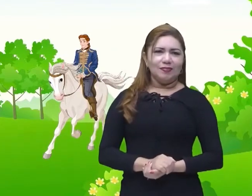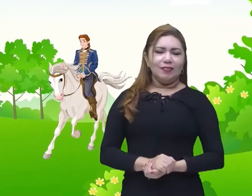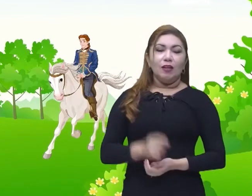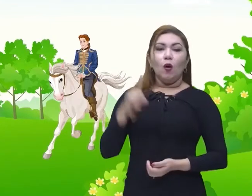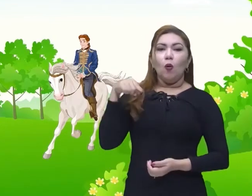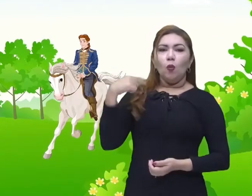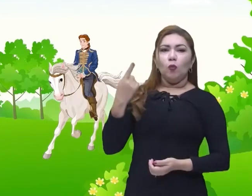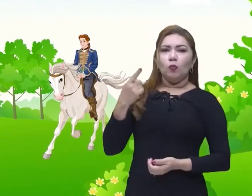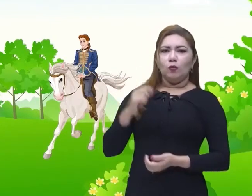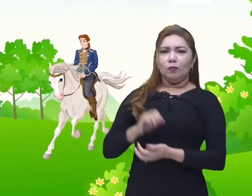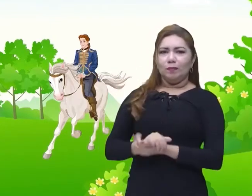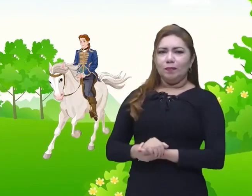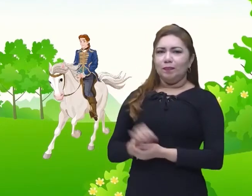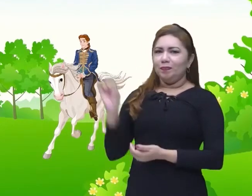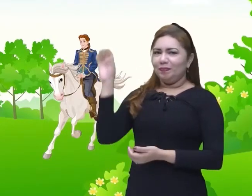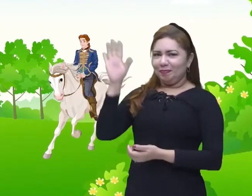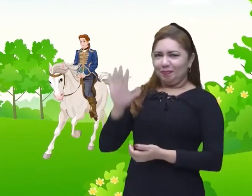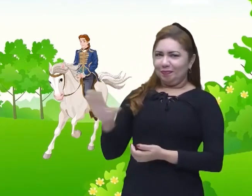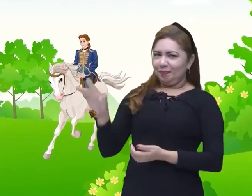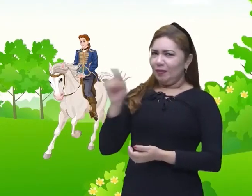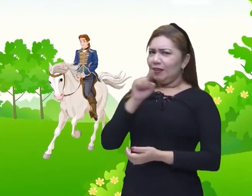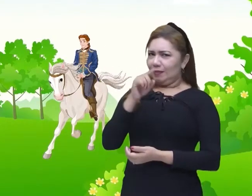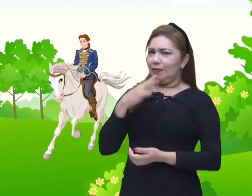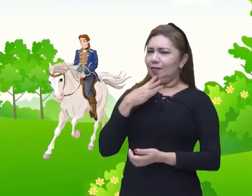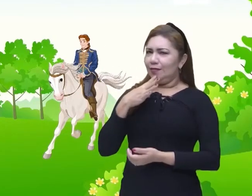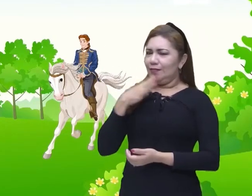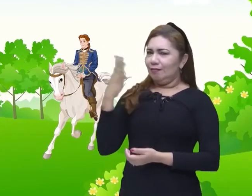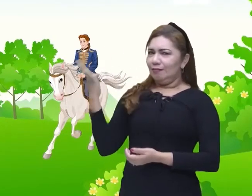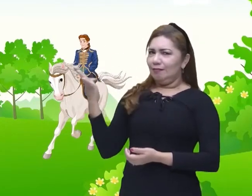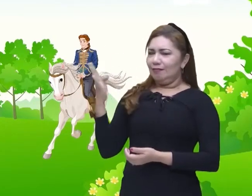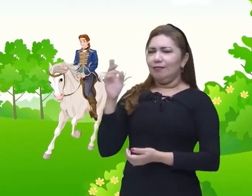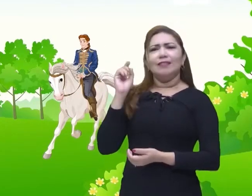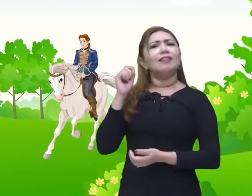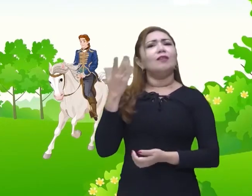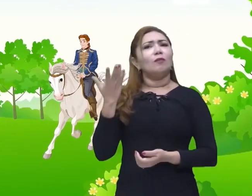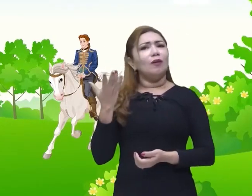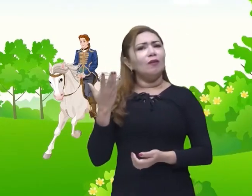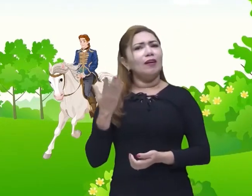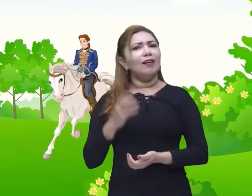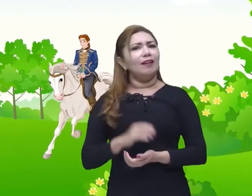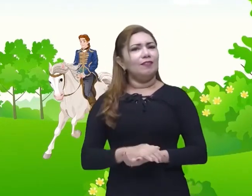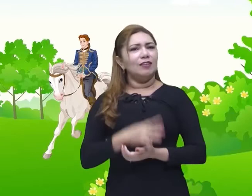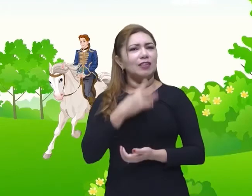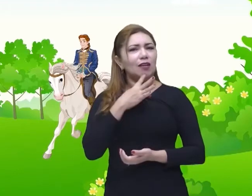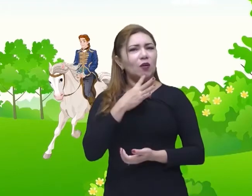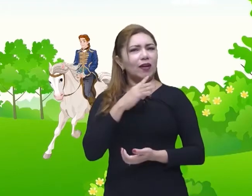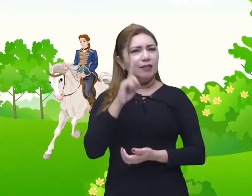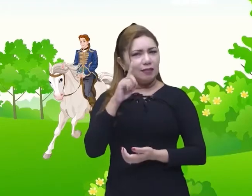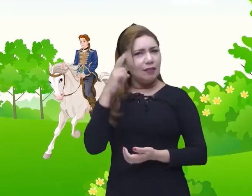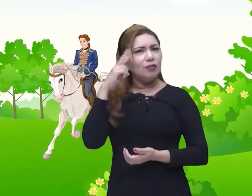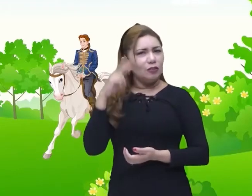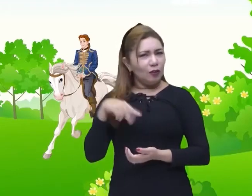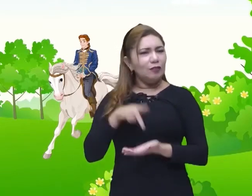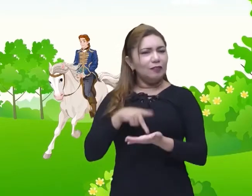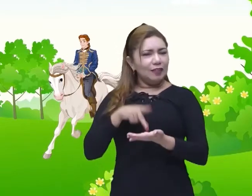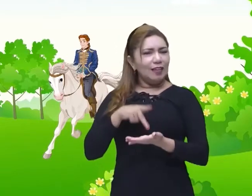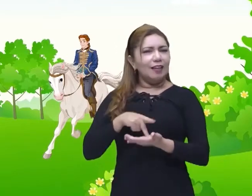Agora sozinhos. Essa é muito fácil. Qual é essa? Você conhece essa história muito bem, não é